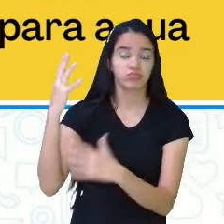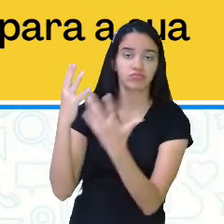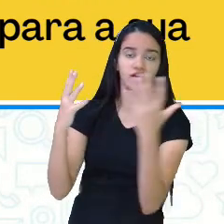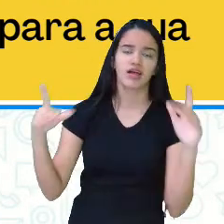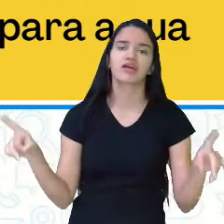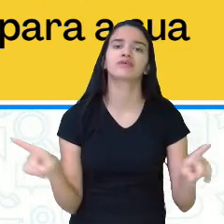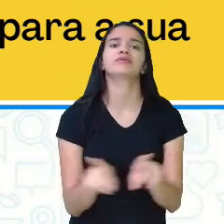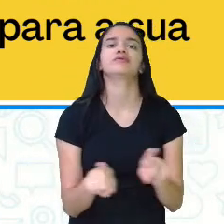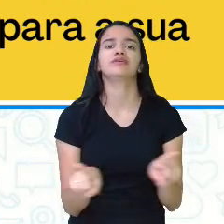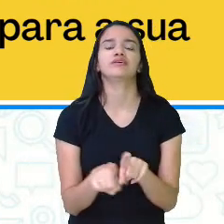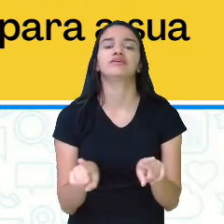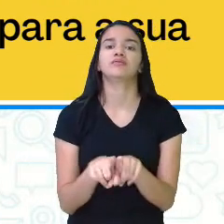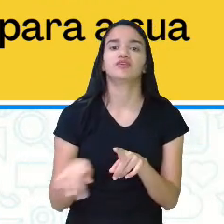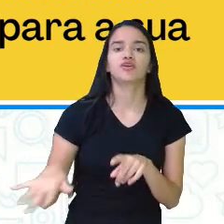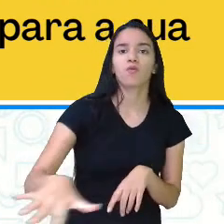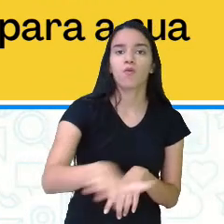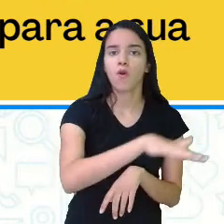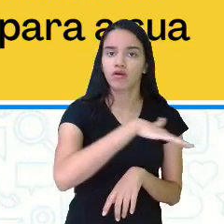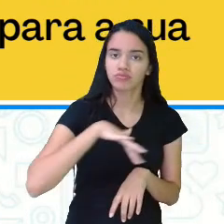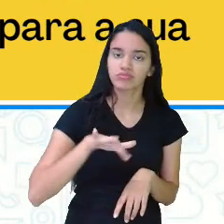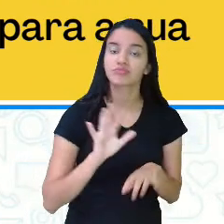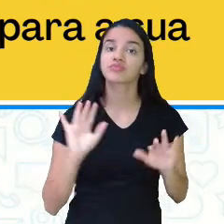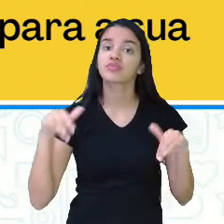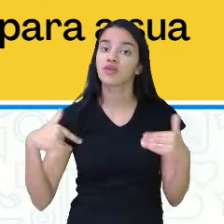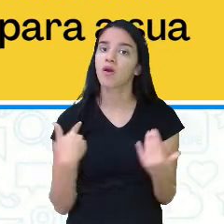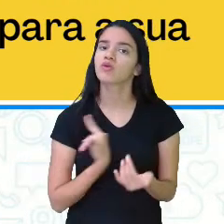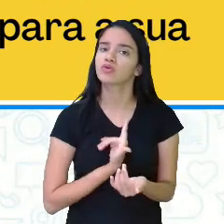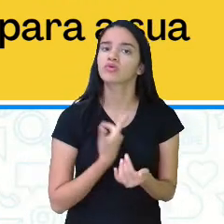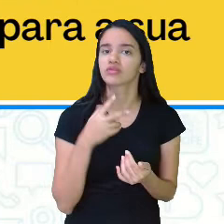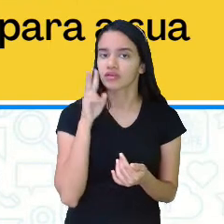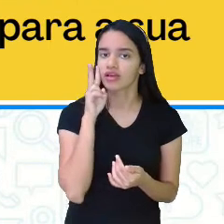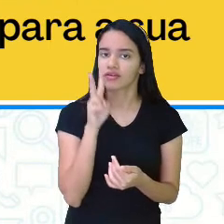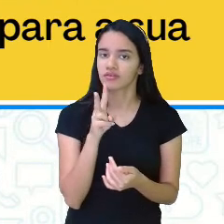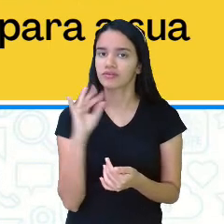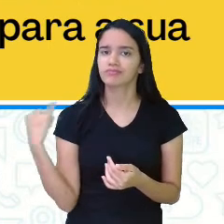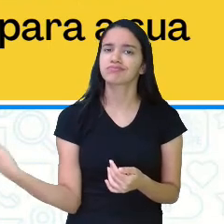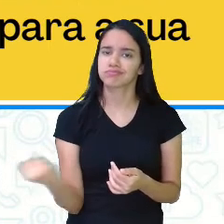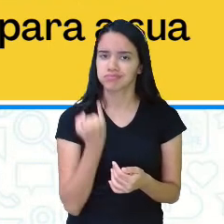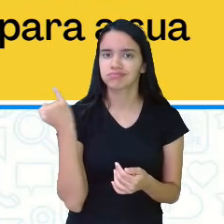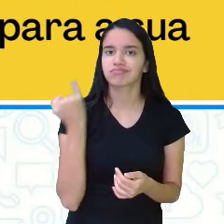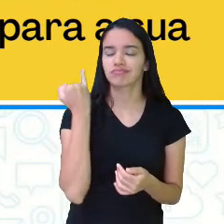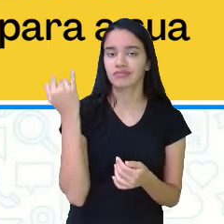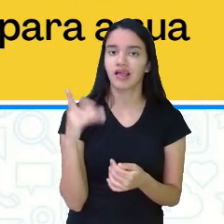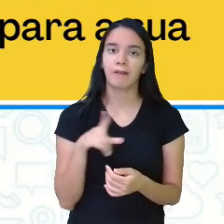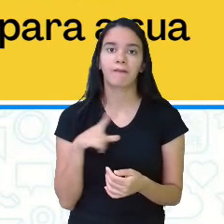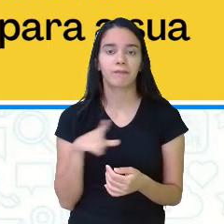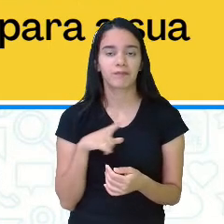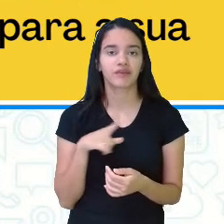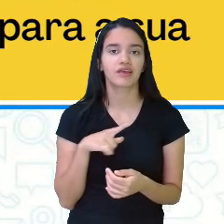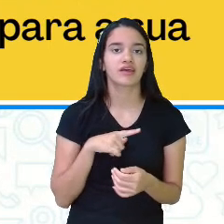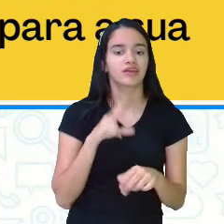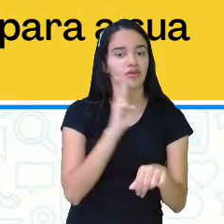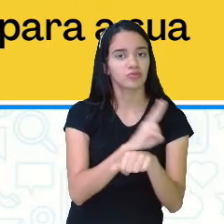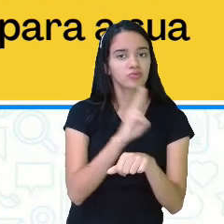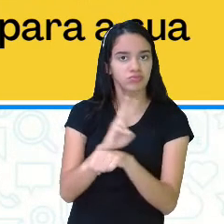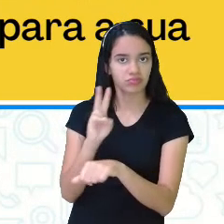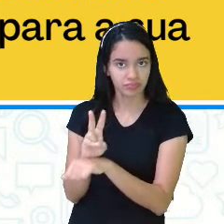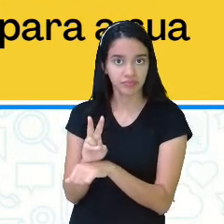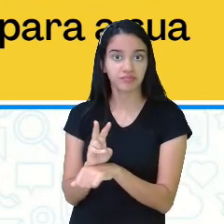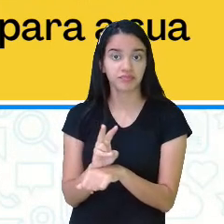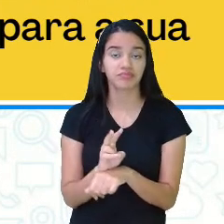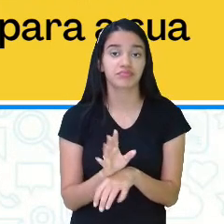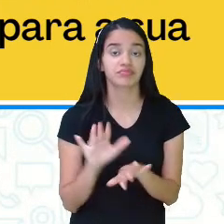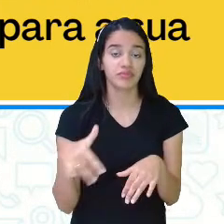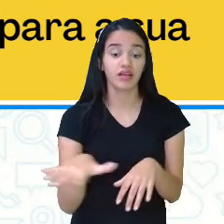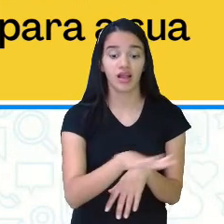um grande território e a gente vê parques muito importantes que têm essas reservas indígenas dentro. E